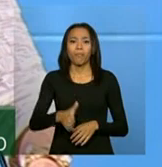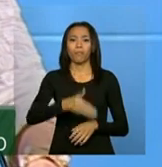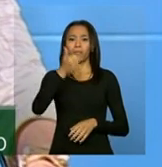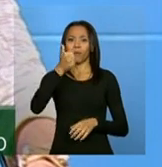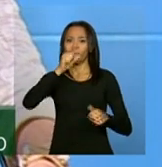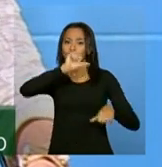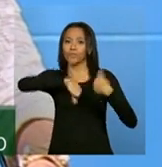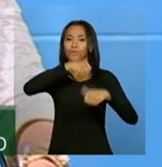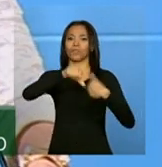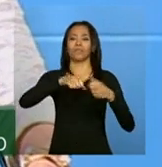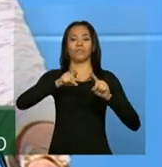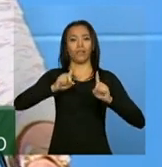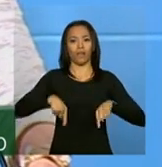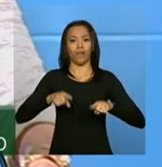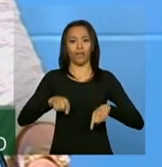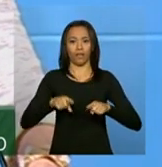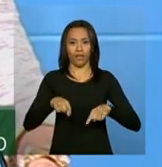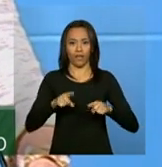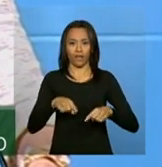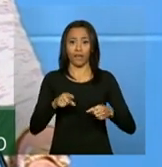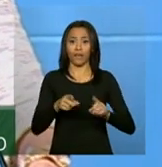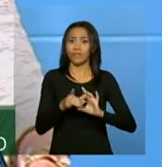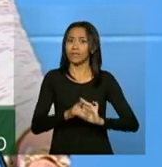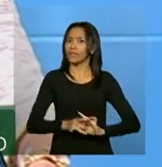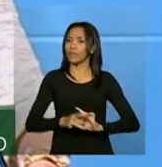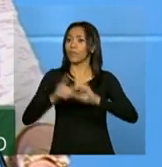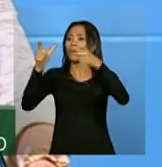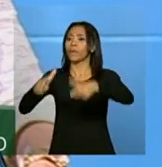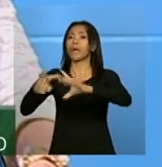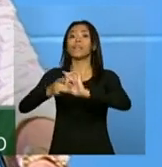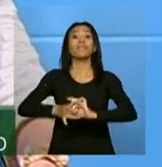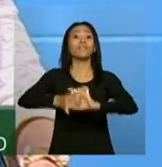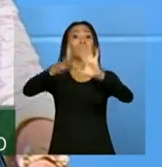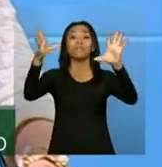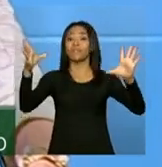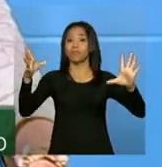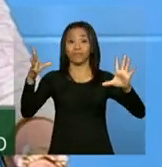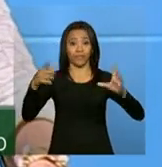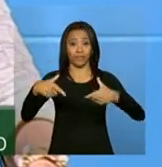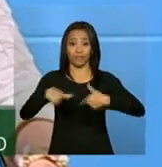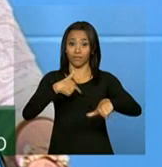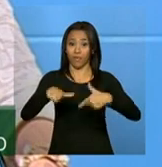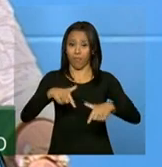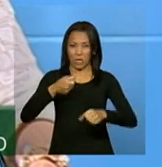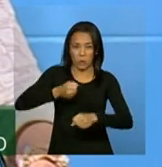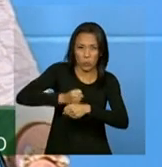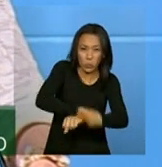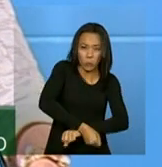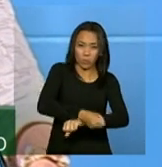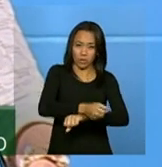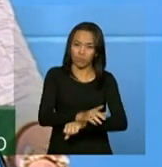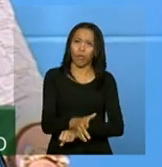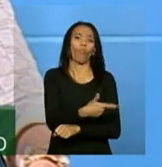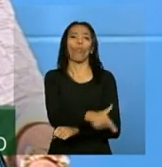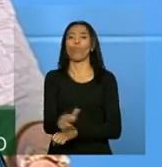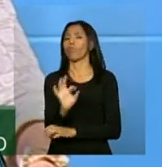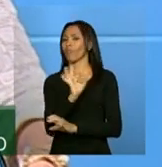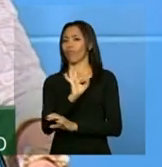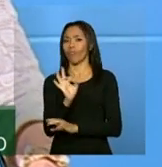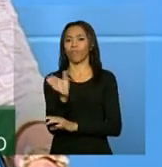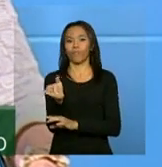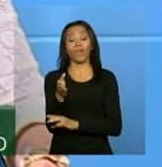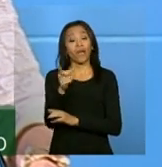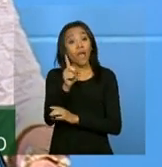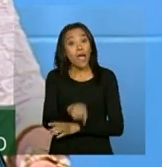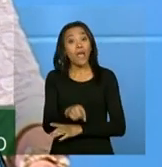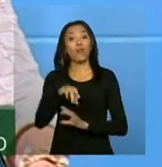de zona de livre de trabalho infantil. Nós temos que tornar esse termo obsoleto. O que nós precisamos é de